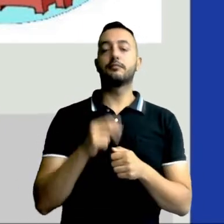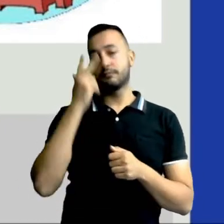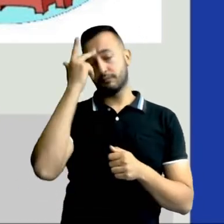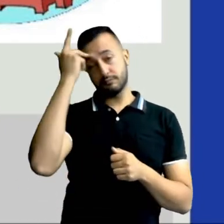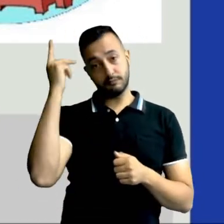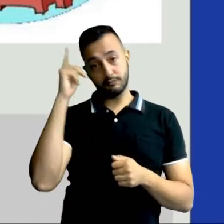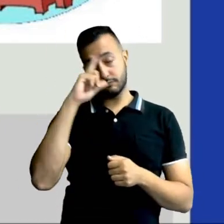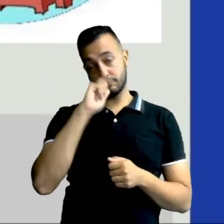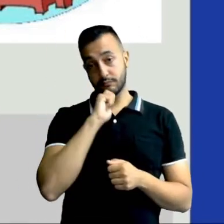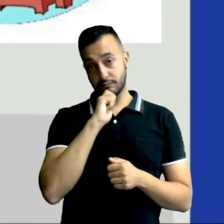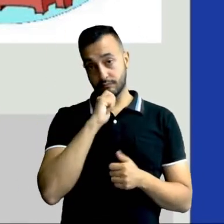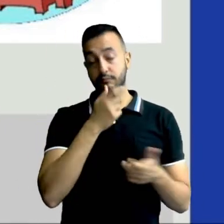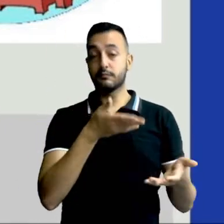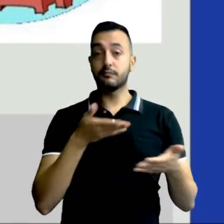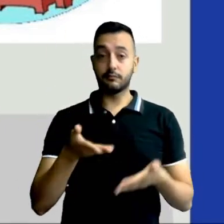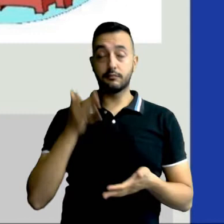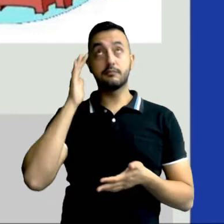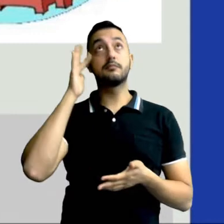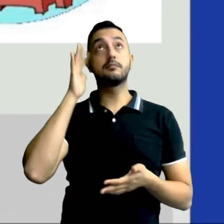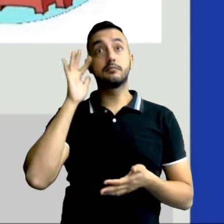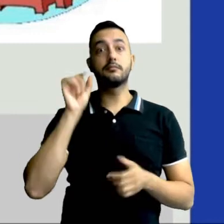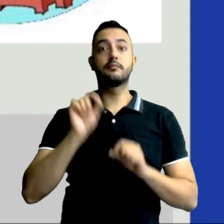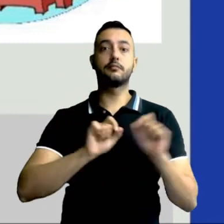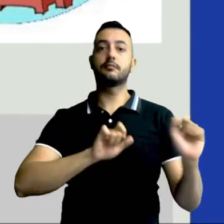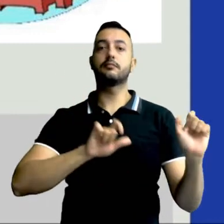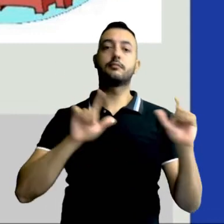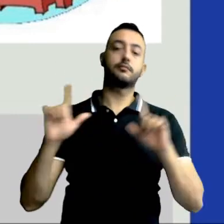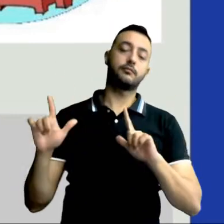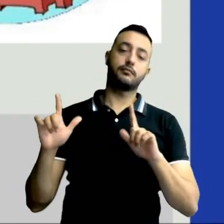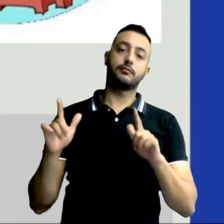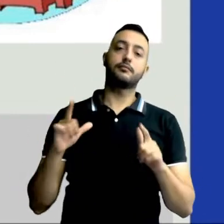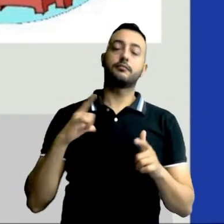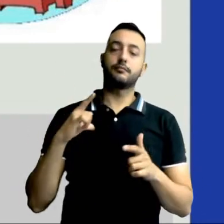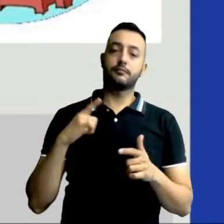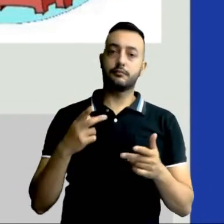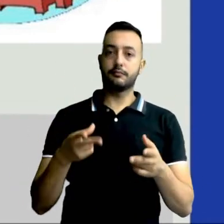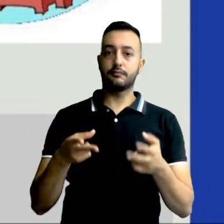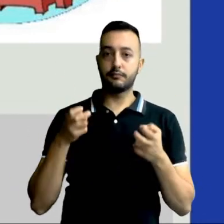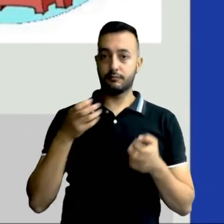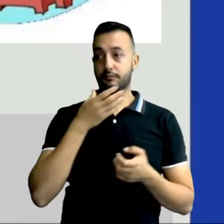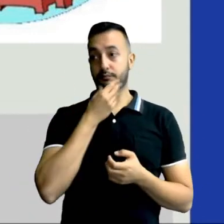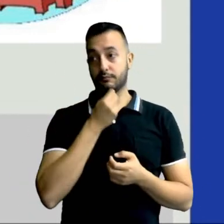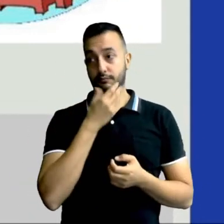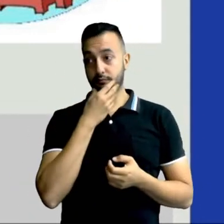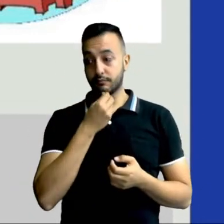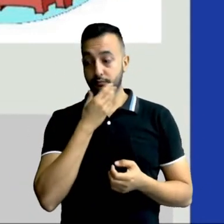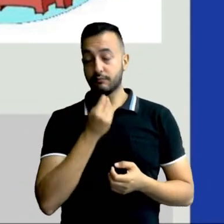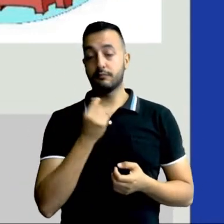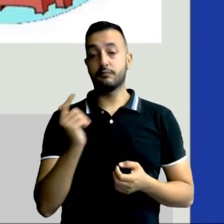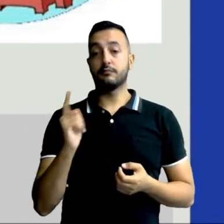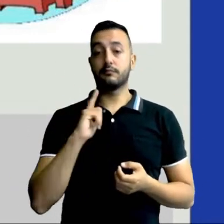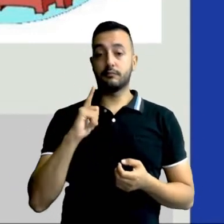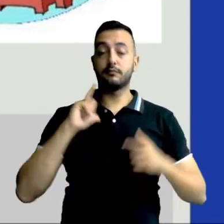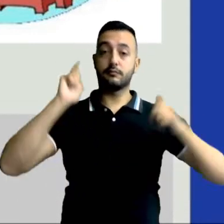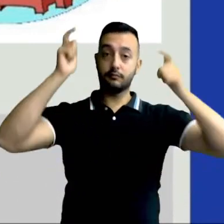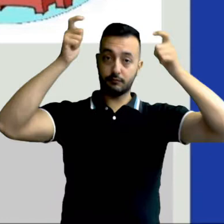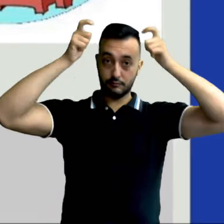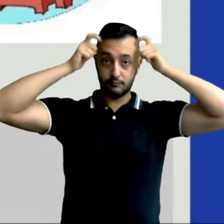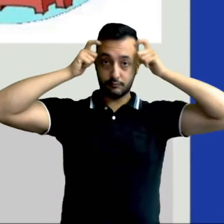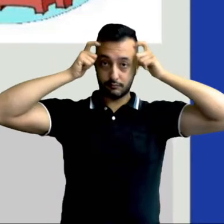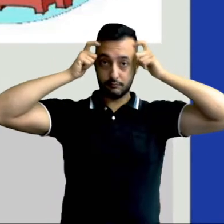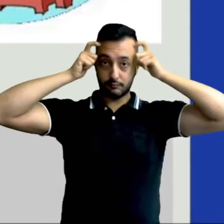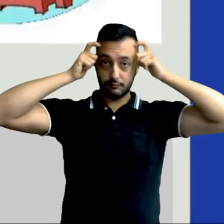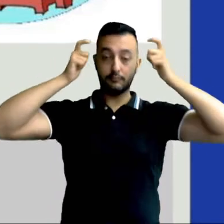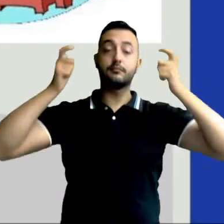estranhos então convidar você a refletir sobre a seguinte imagem aqui a gente percebe o homem que aparenta ser o rei